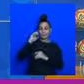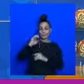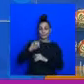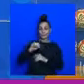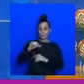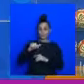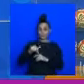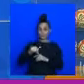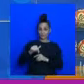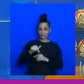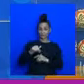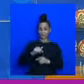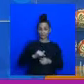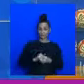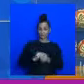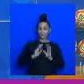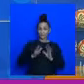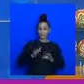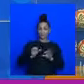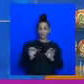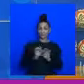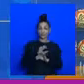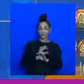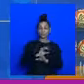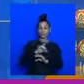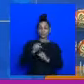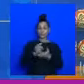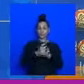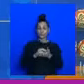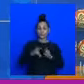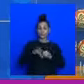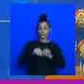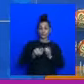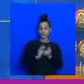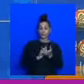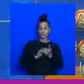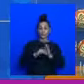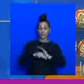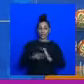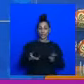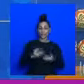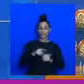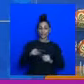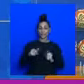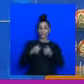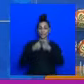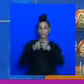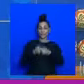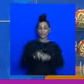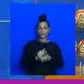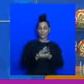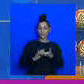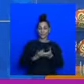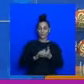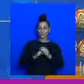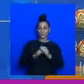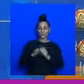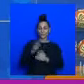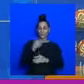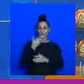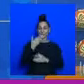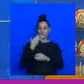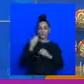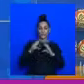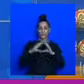07. Já realizamos os sorteios da Quina, do Super 7, da Loto Mania. Agora Loto Fácil, último sorteio da noite. Bola